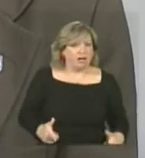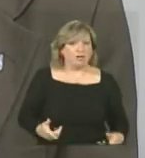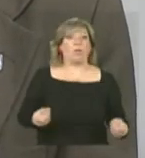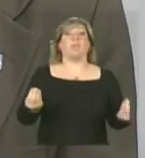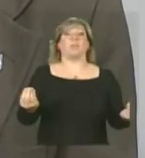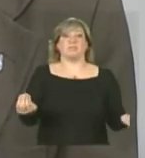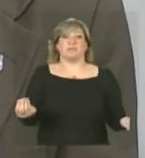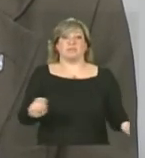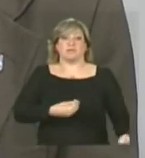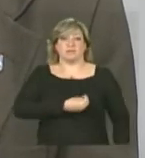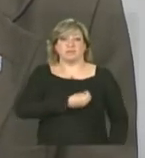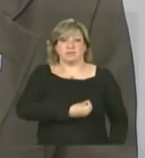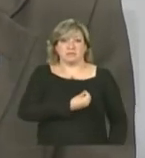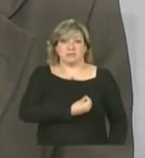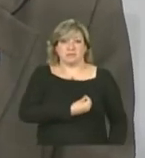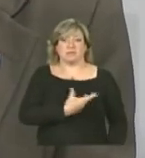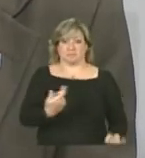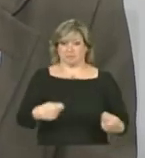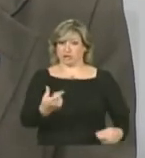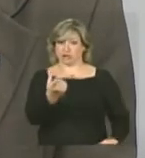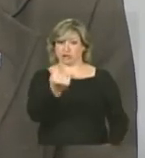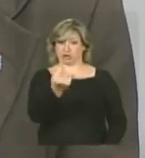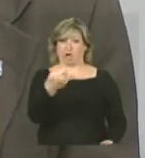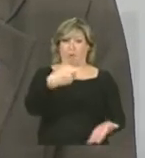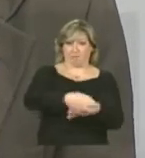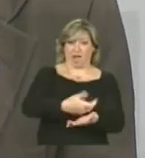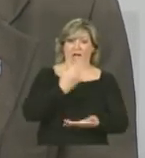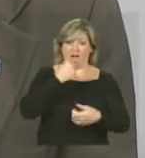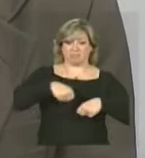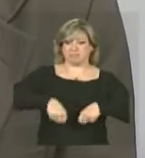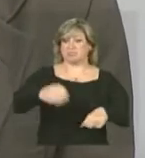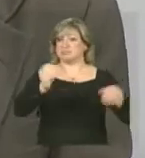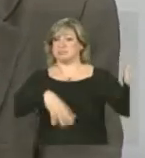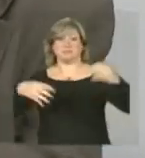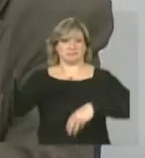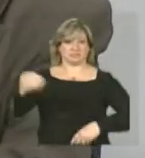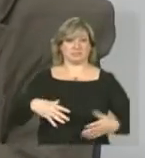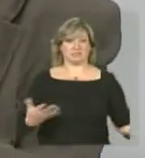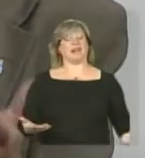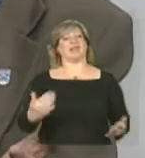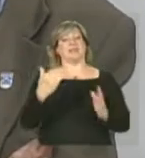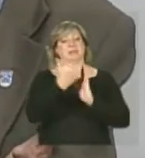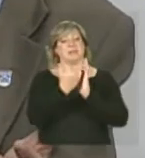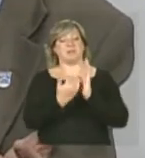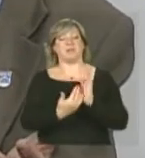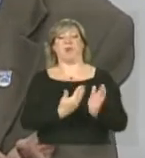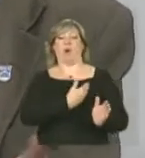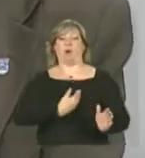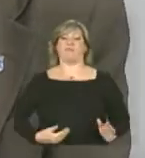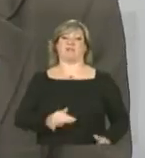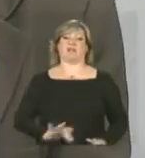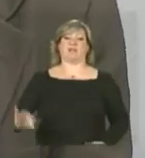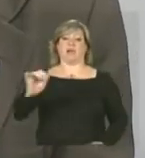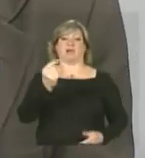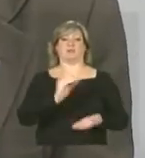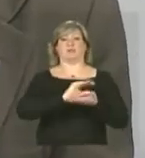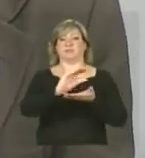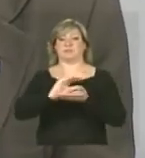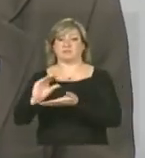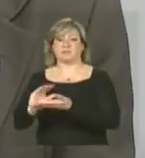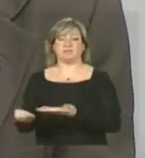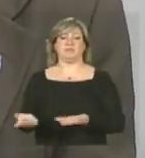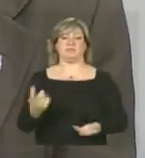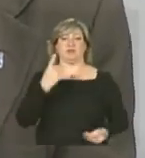condição onde você precisa ter dinheiro para comprar o alimento, né? Exceto nos programas em que do governo federal que você faz